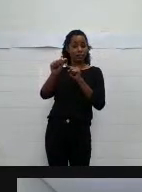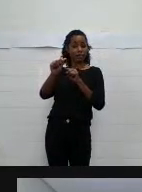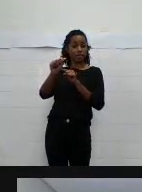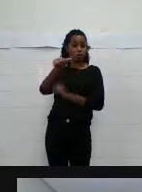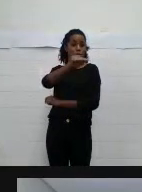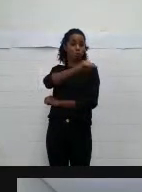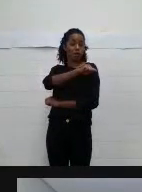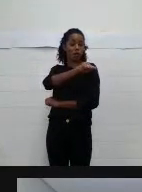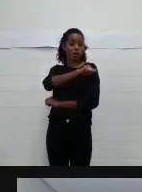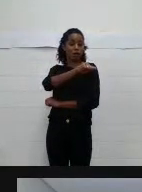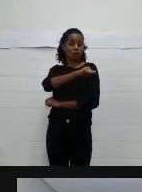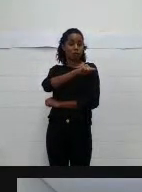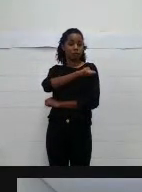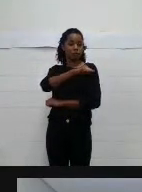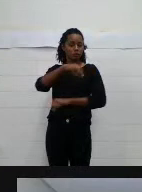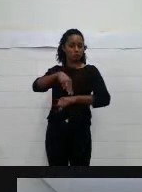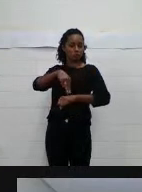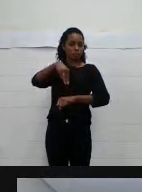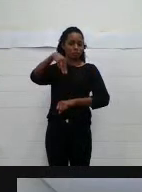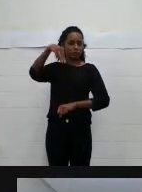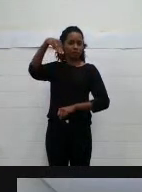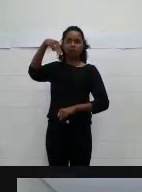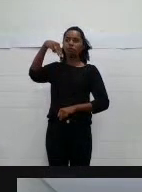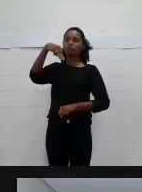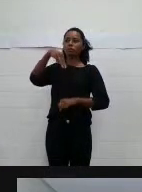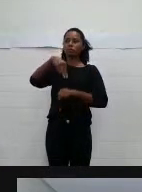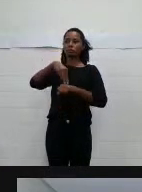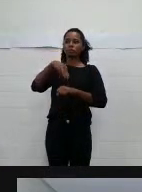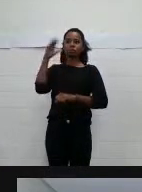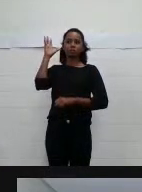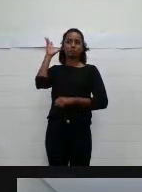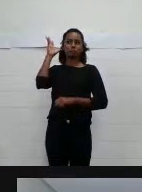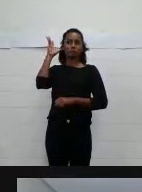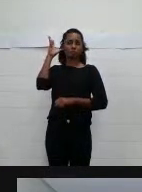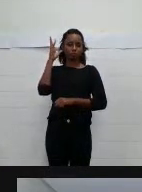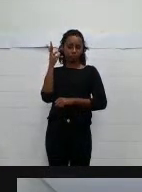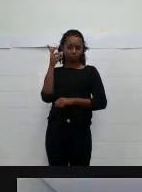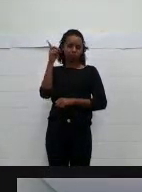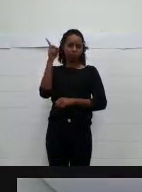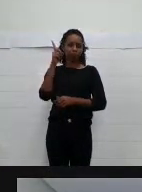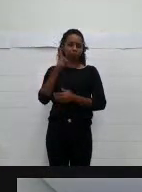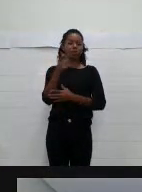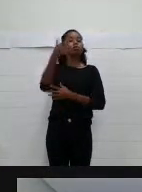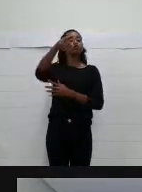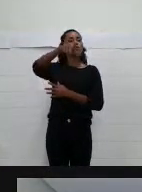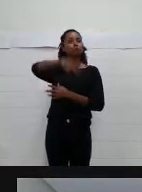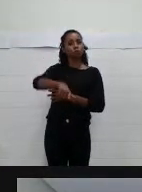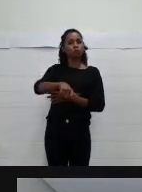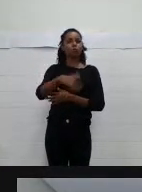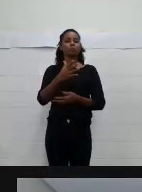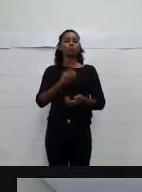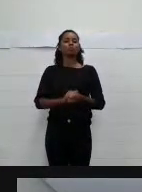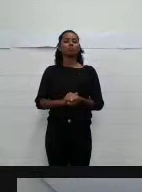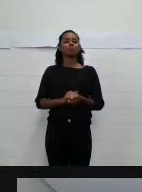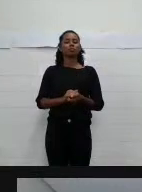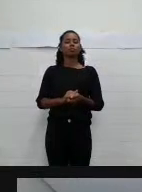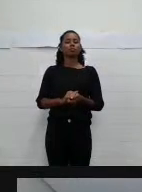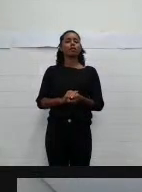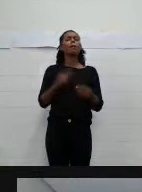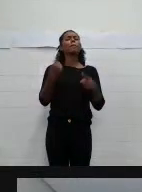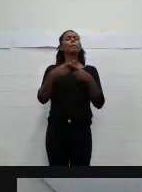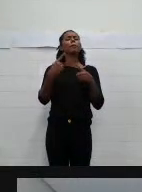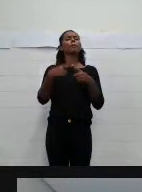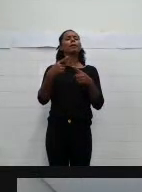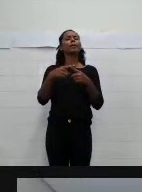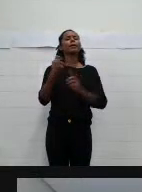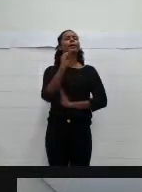do Mato Grosso, Mato Grosso do Sul. Então, repetindo, qual o papel da literatura